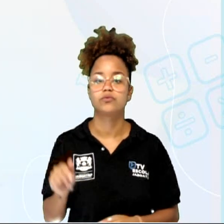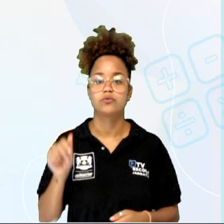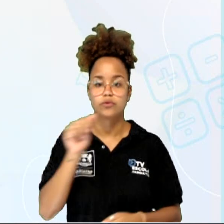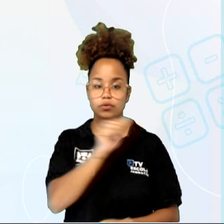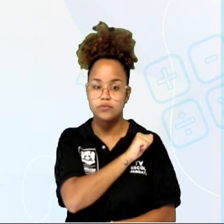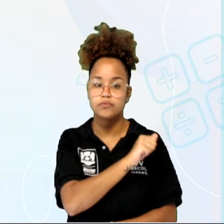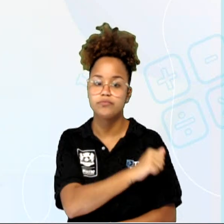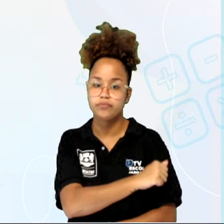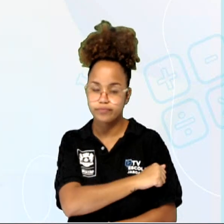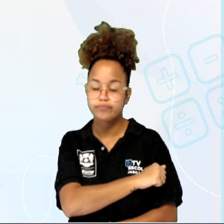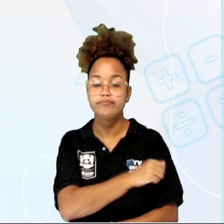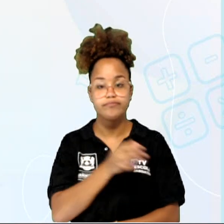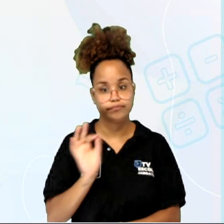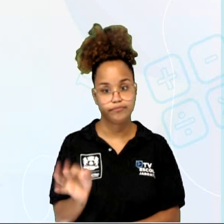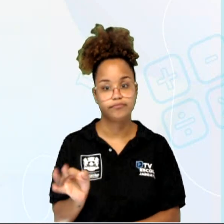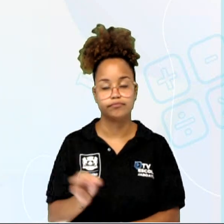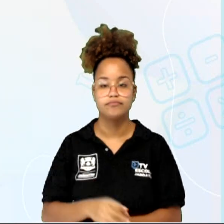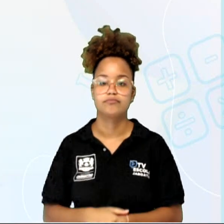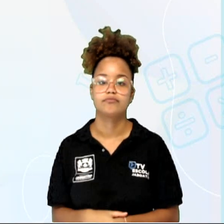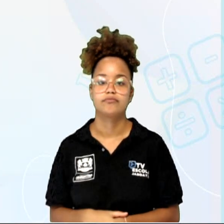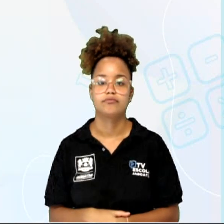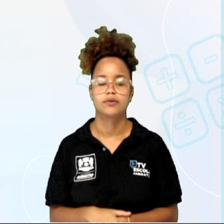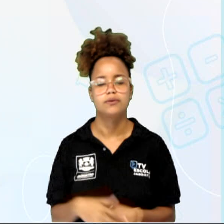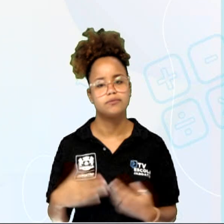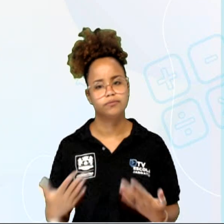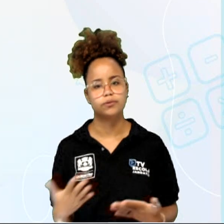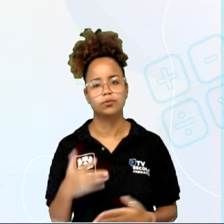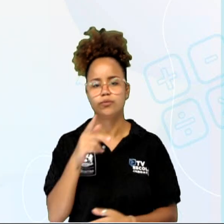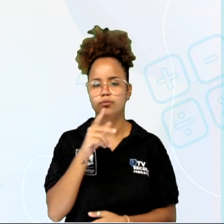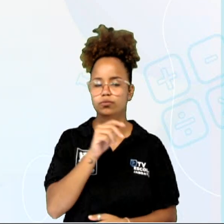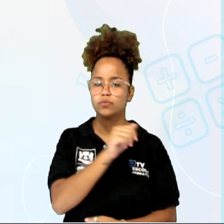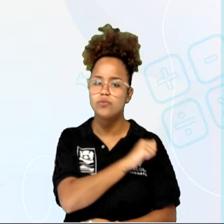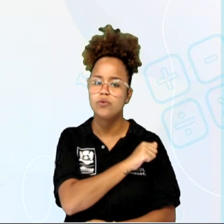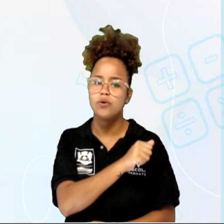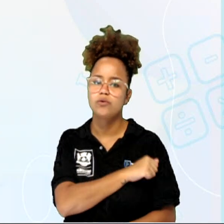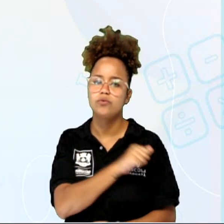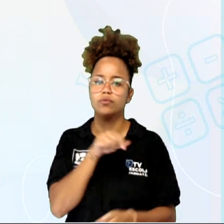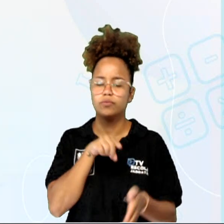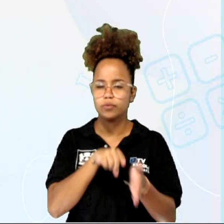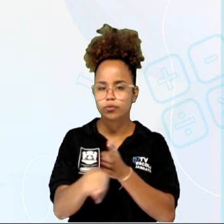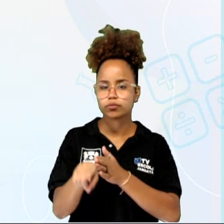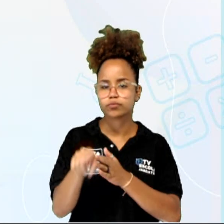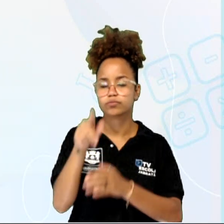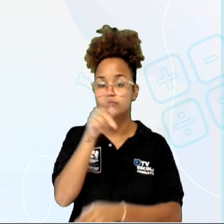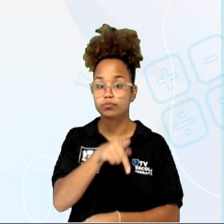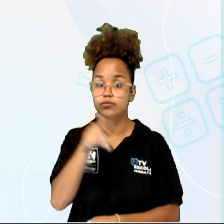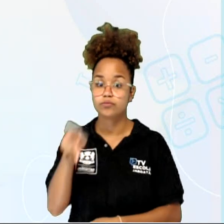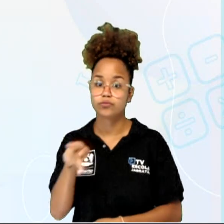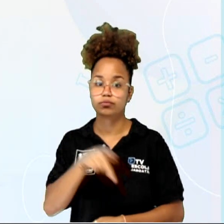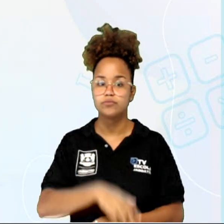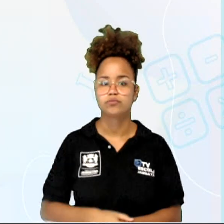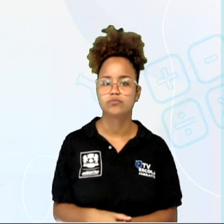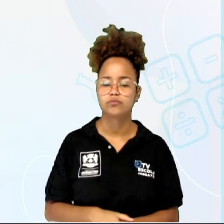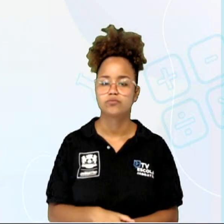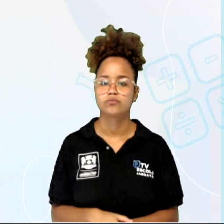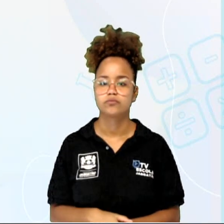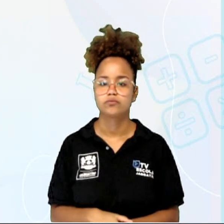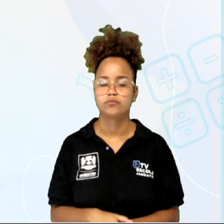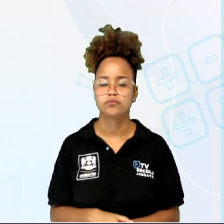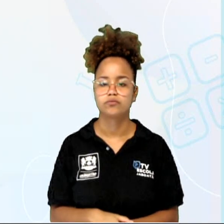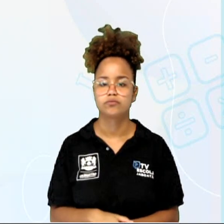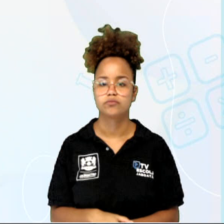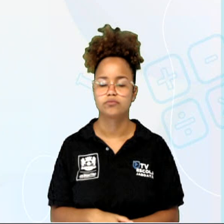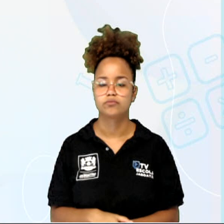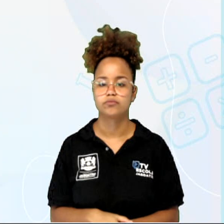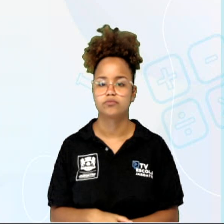aluno, certo? E daí o aluno pergunta para o professor, How do